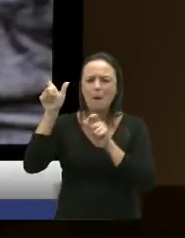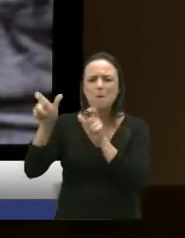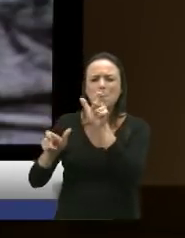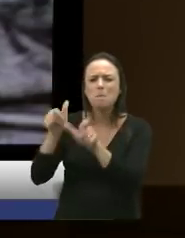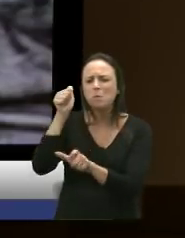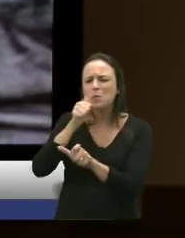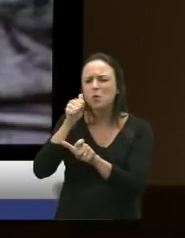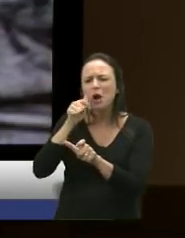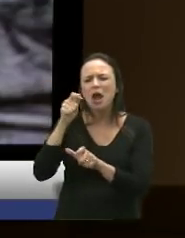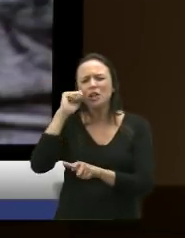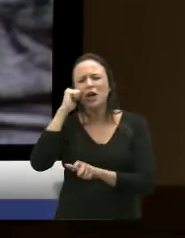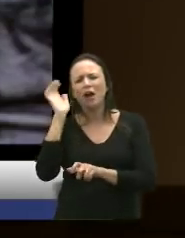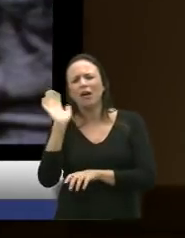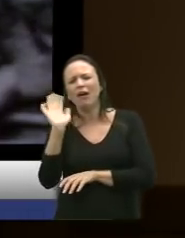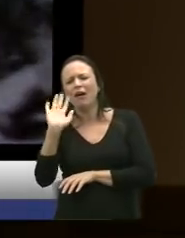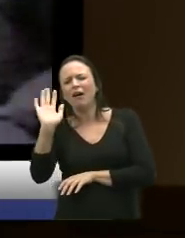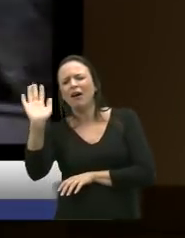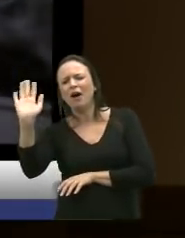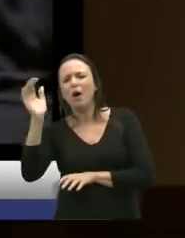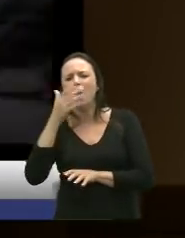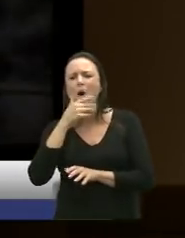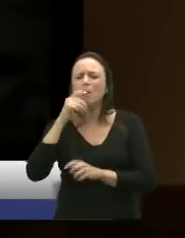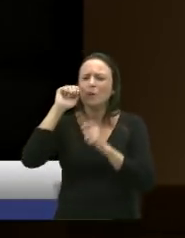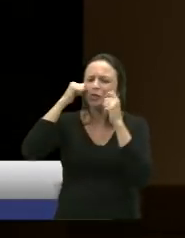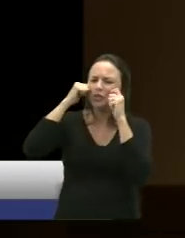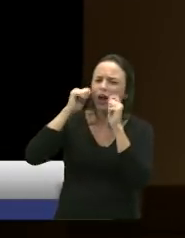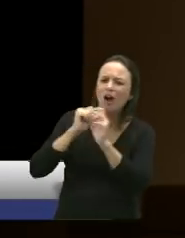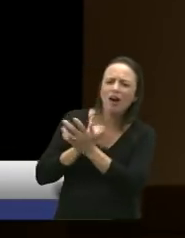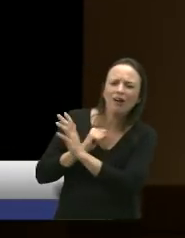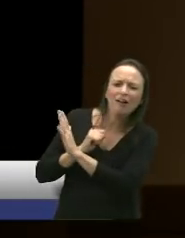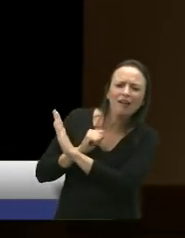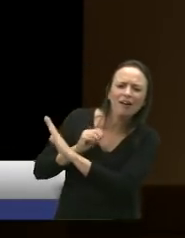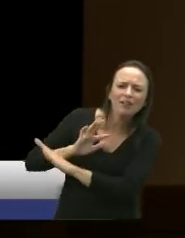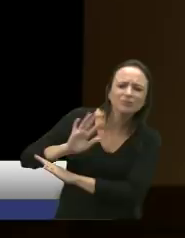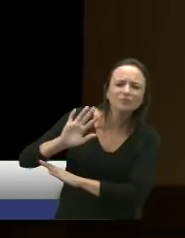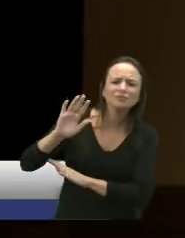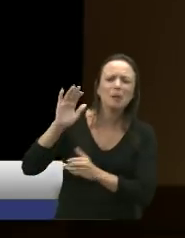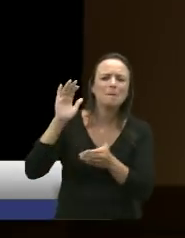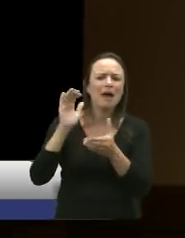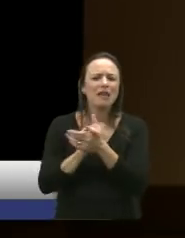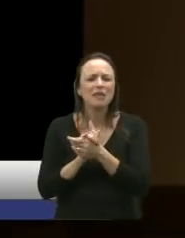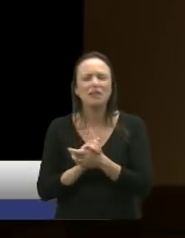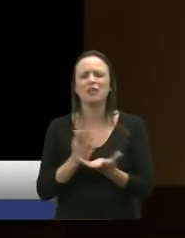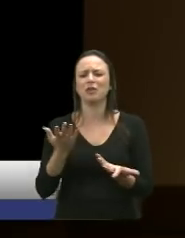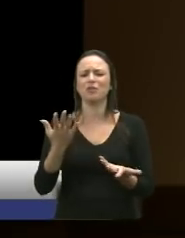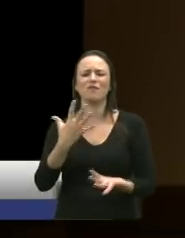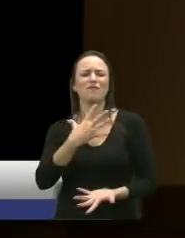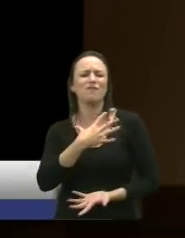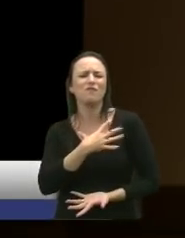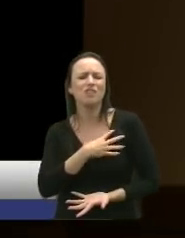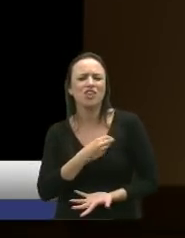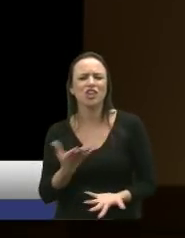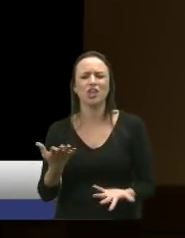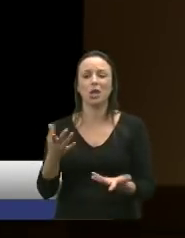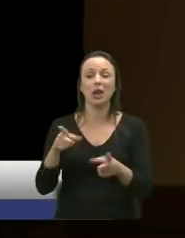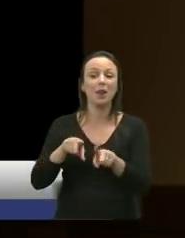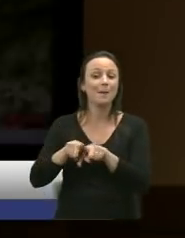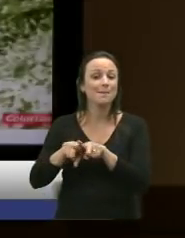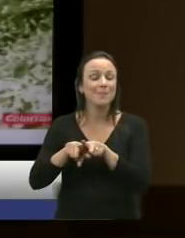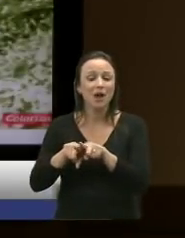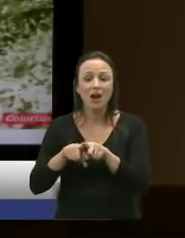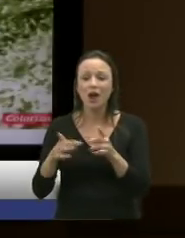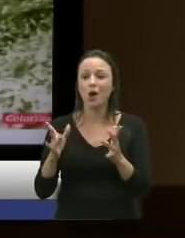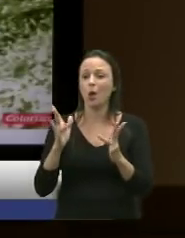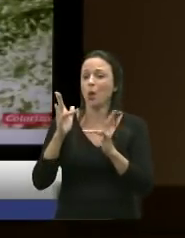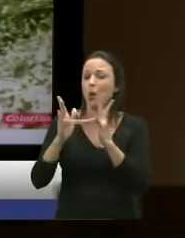também. Afinal de contas, são maridos, são filhos, são irmãos, são